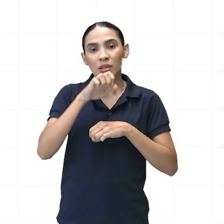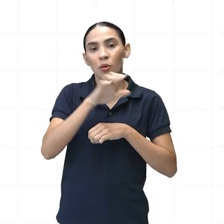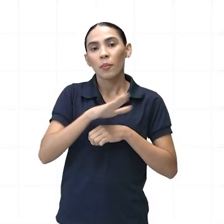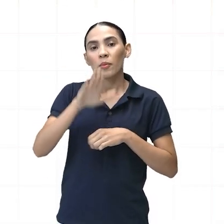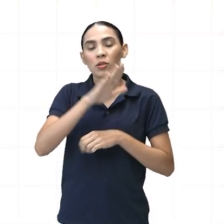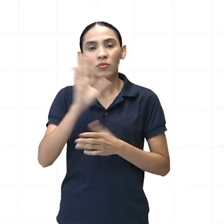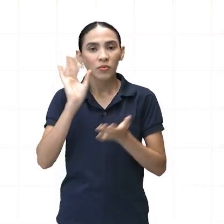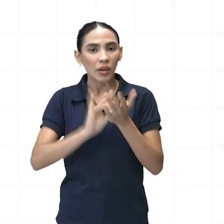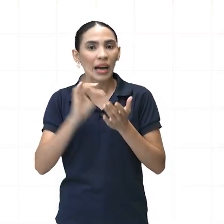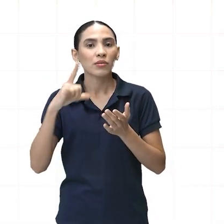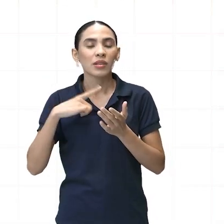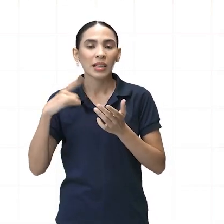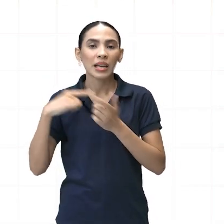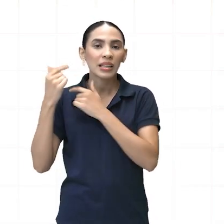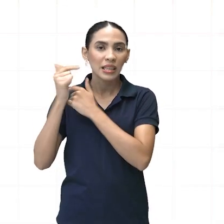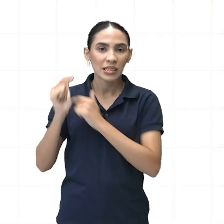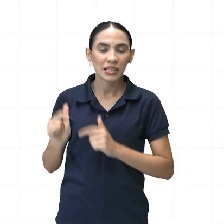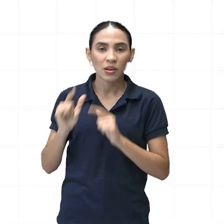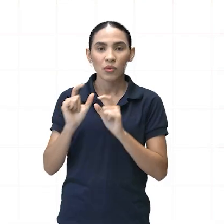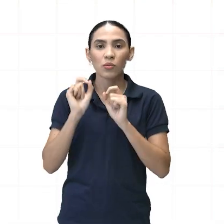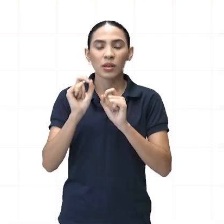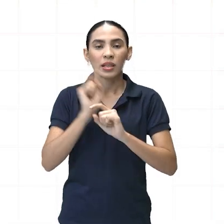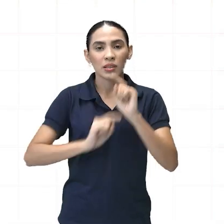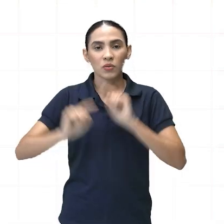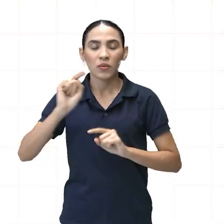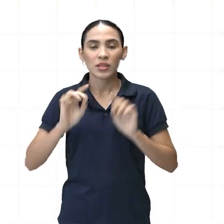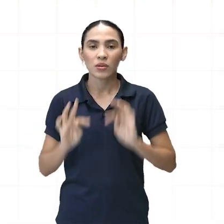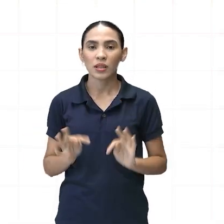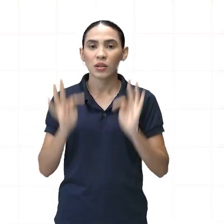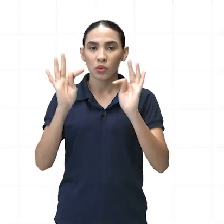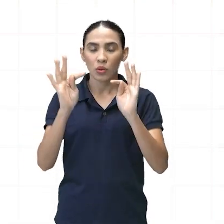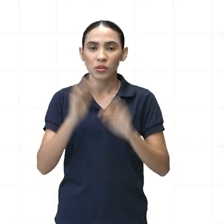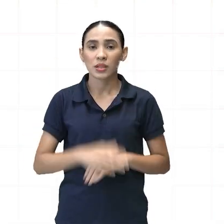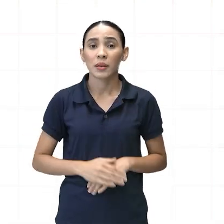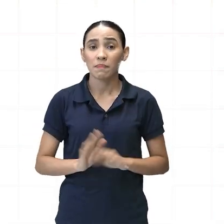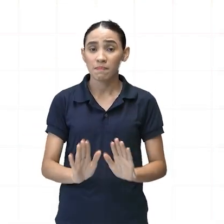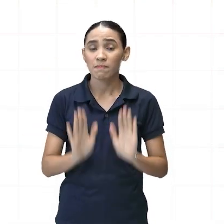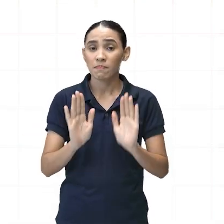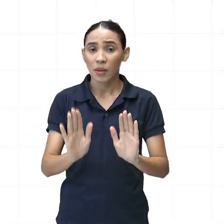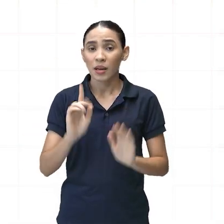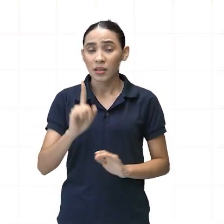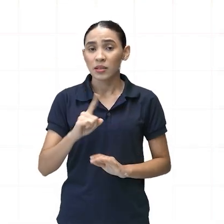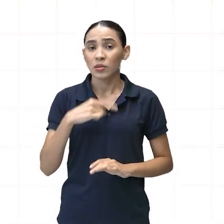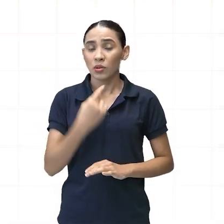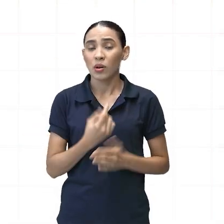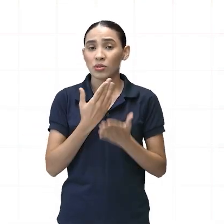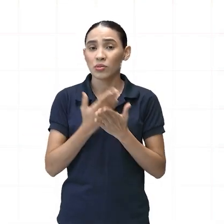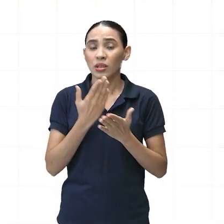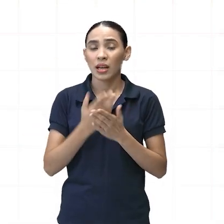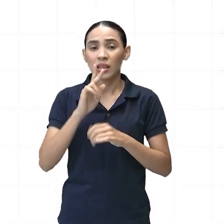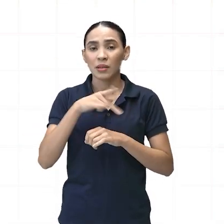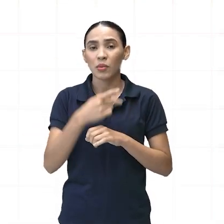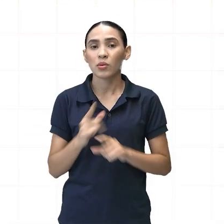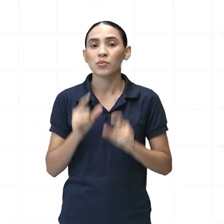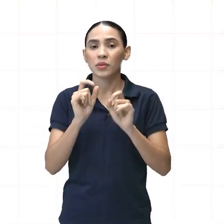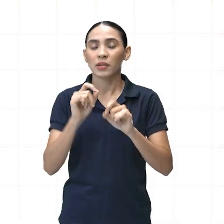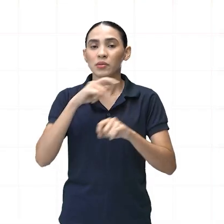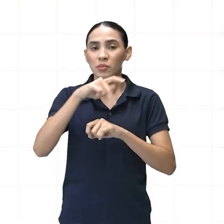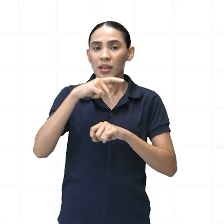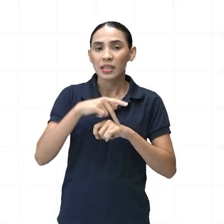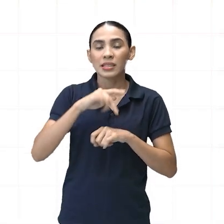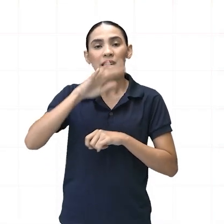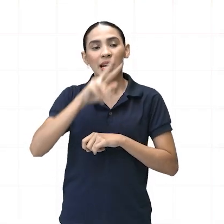tendo realmente essa tradição de inovação tecnológica. Mas vamos também estudar daqui a pouquinho que os